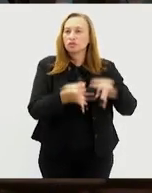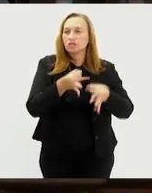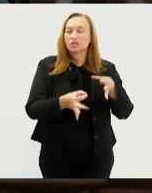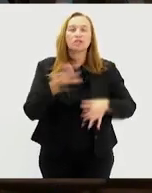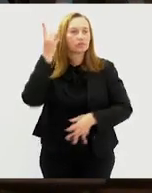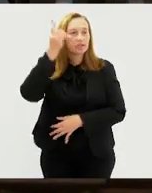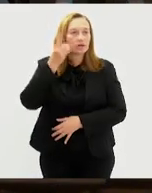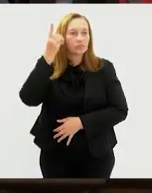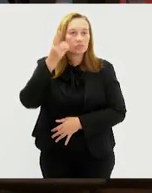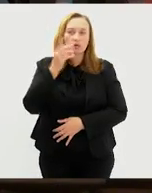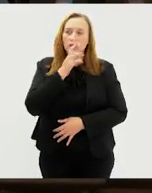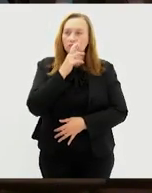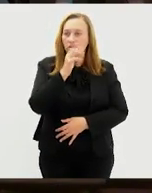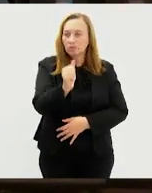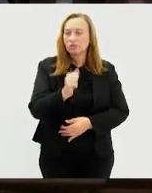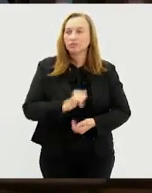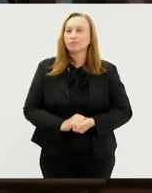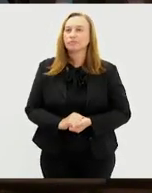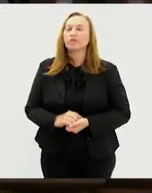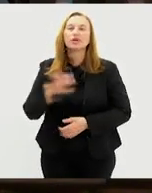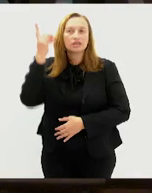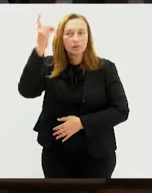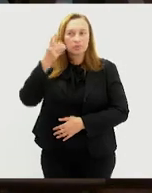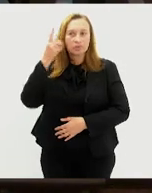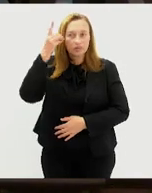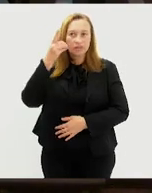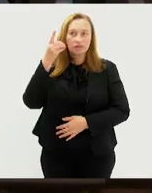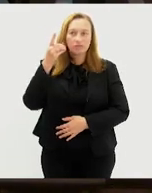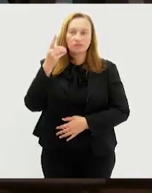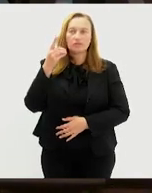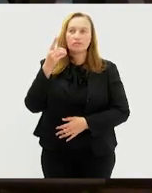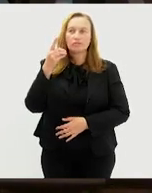Amorim Deputado Fred Pacheco